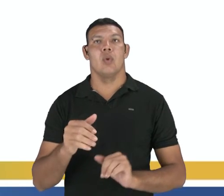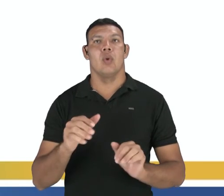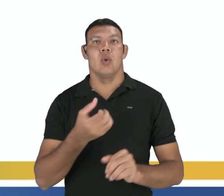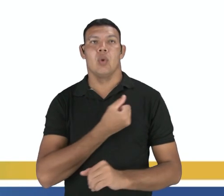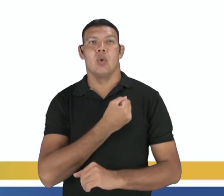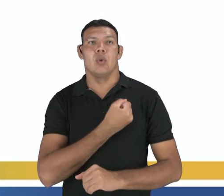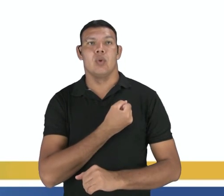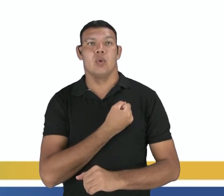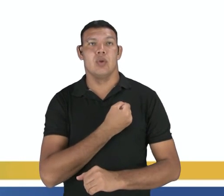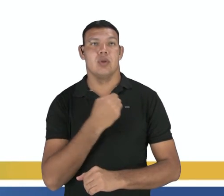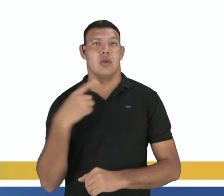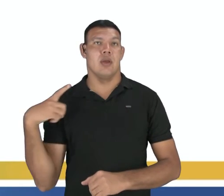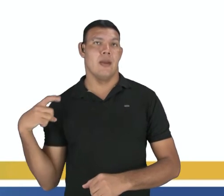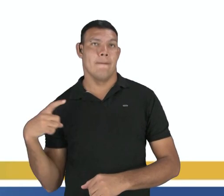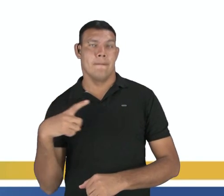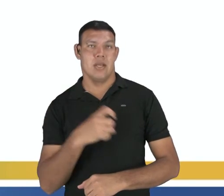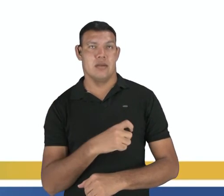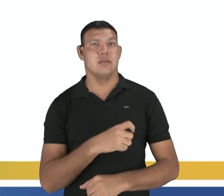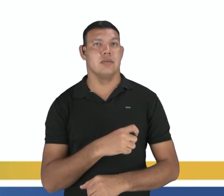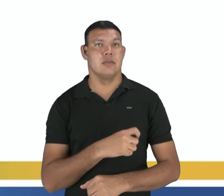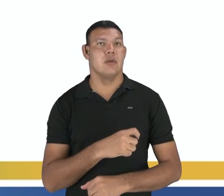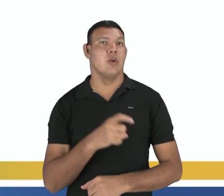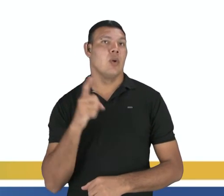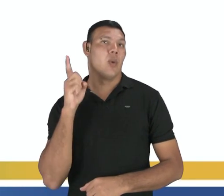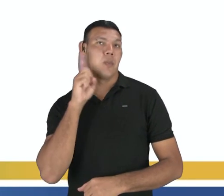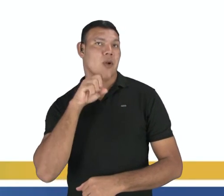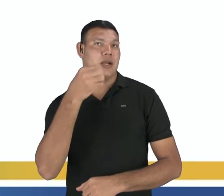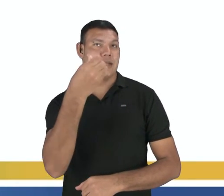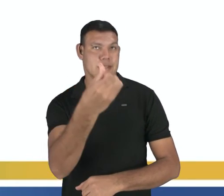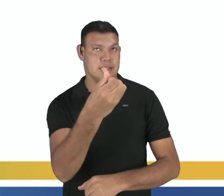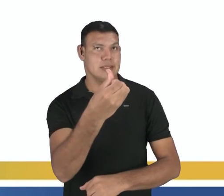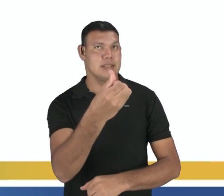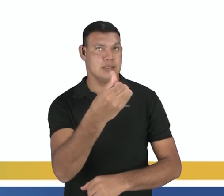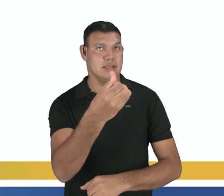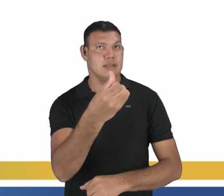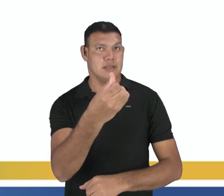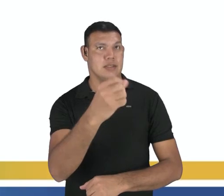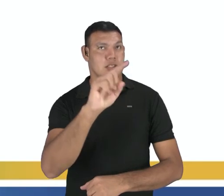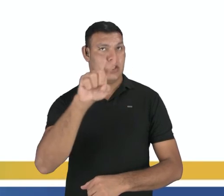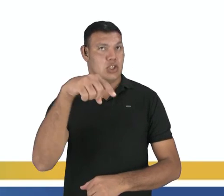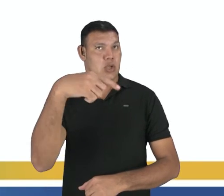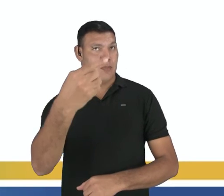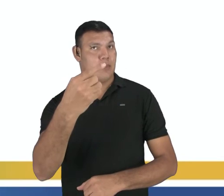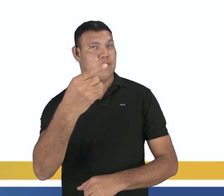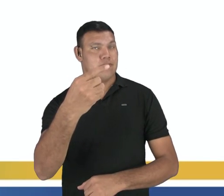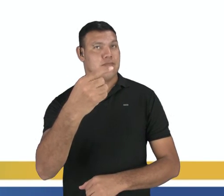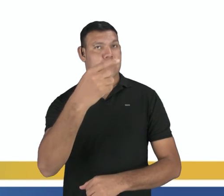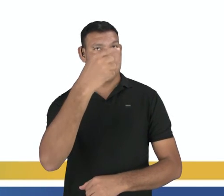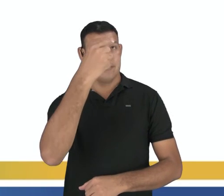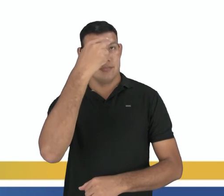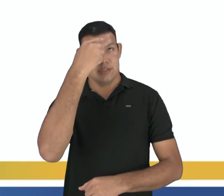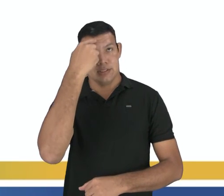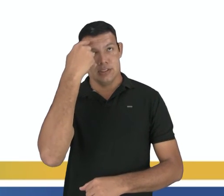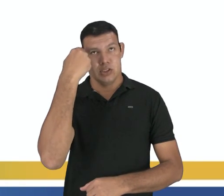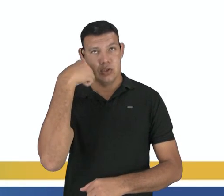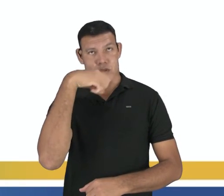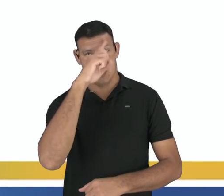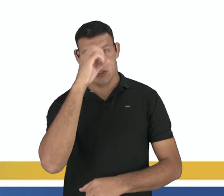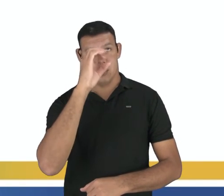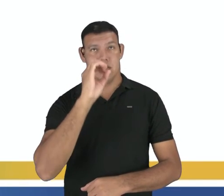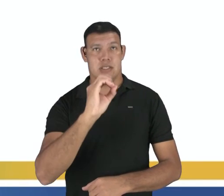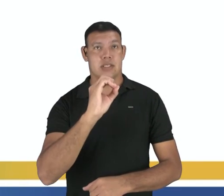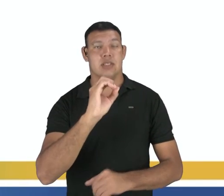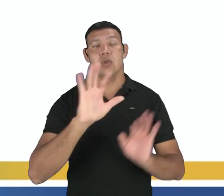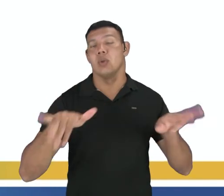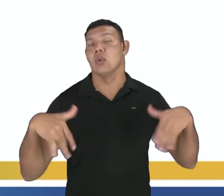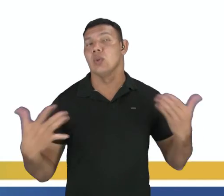bactéria em 6 dias após a hora zero? Percebam a situação.